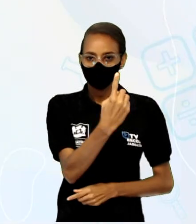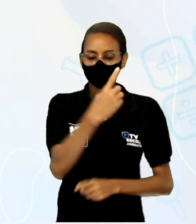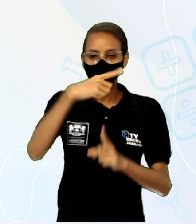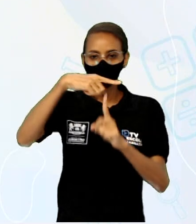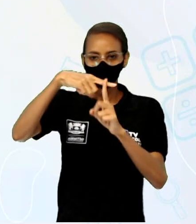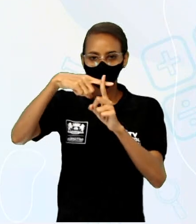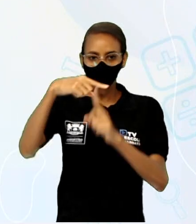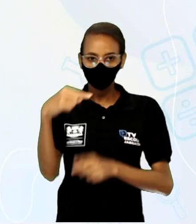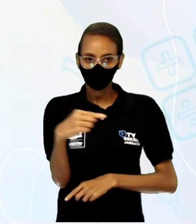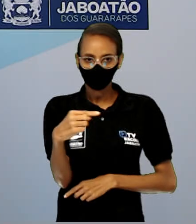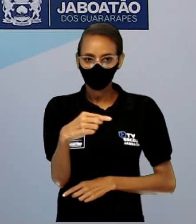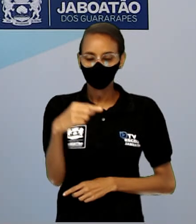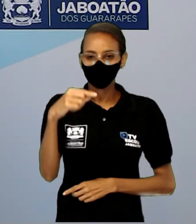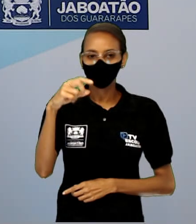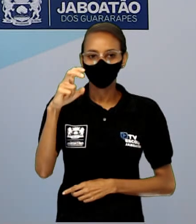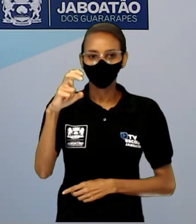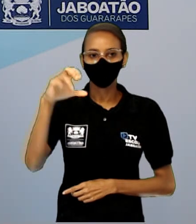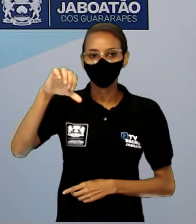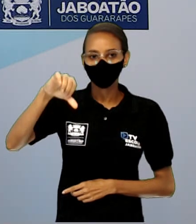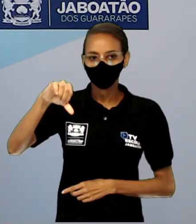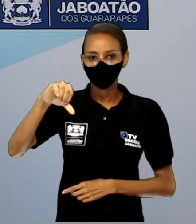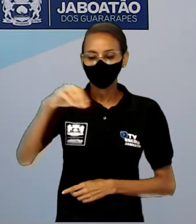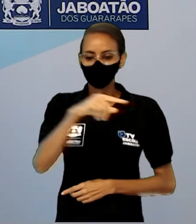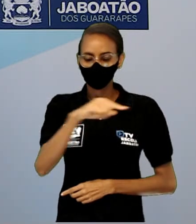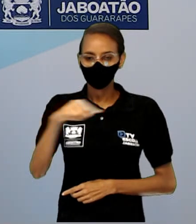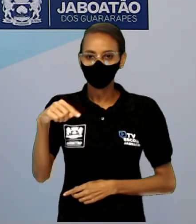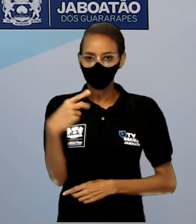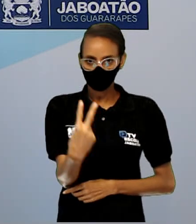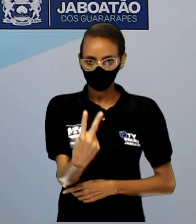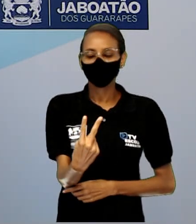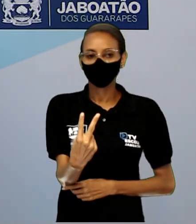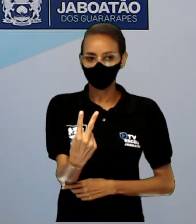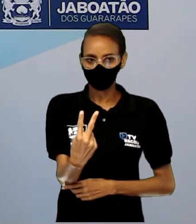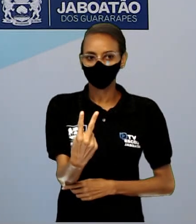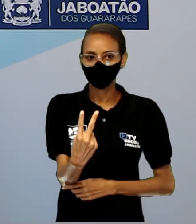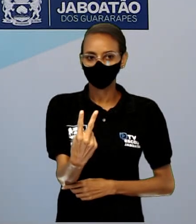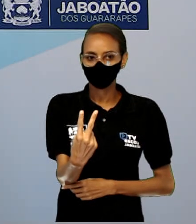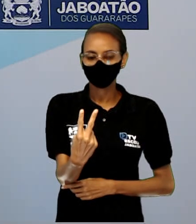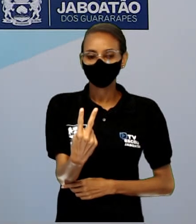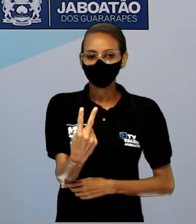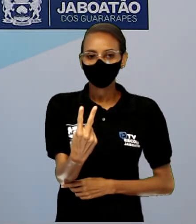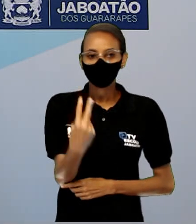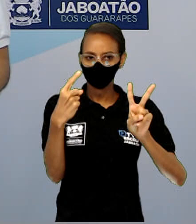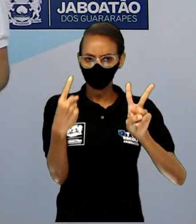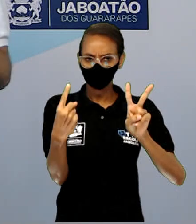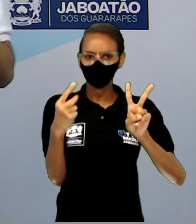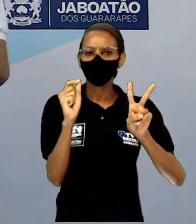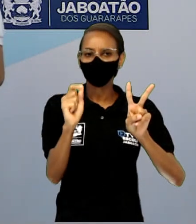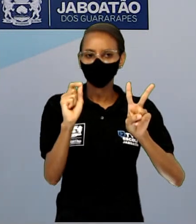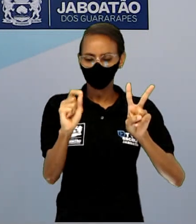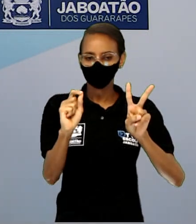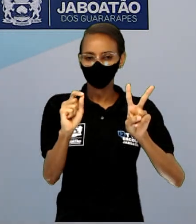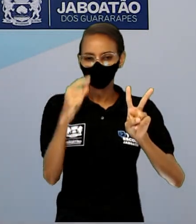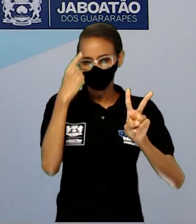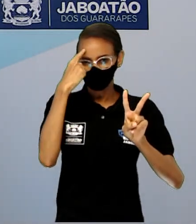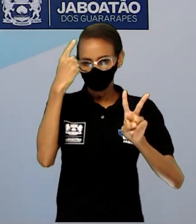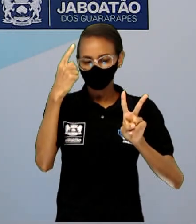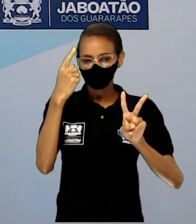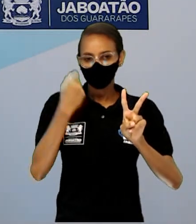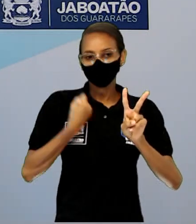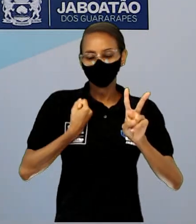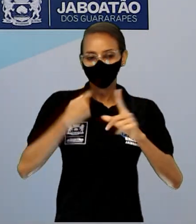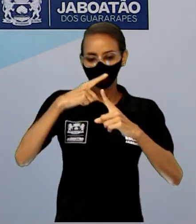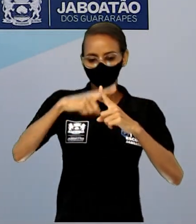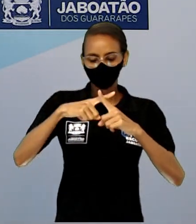primeiro membro, antes da igualdade, vai ficar dessa forma, ó, x ao quadrado menos x menos 870, porque ele